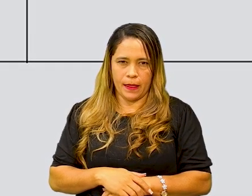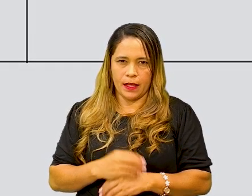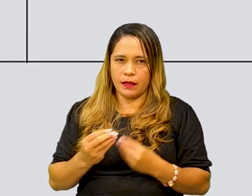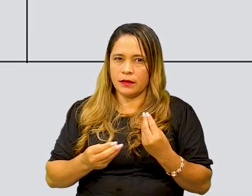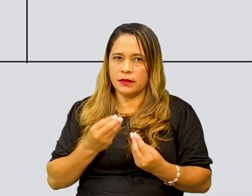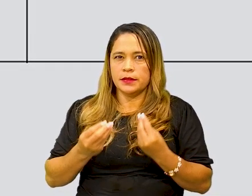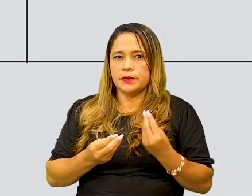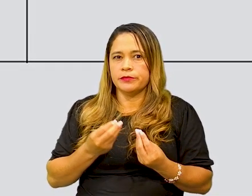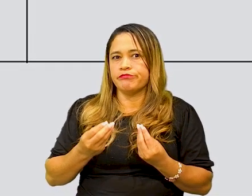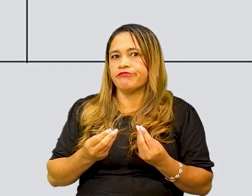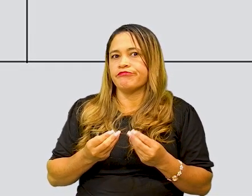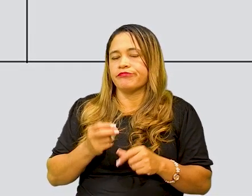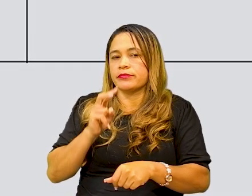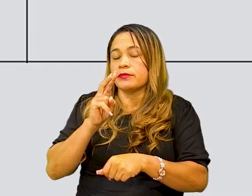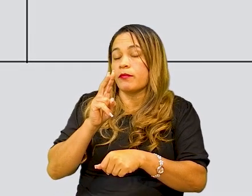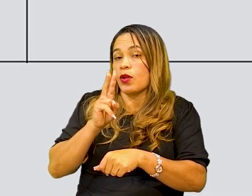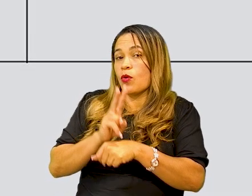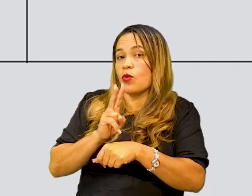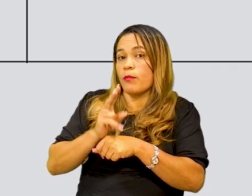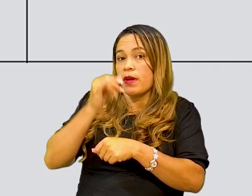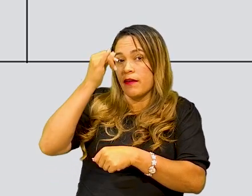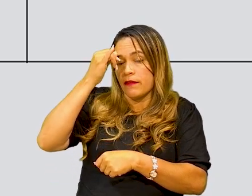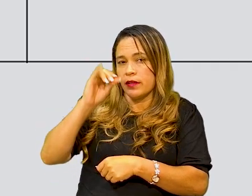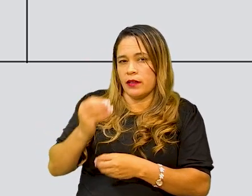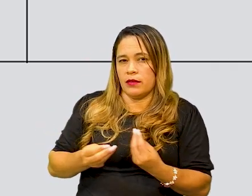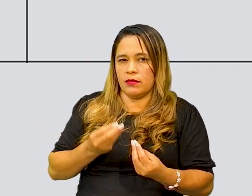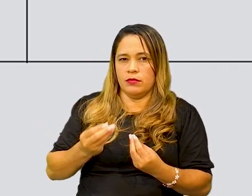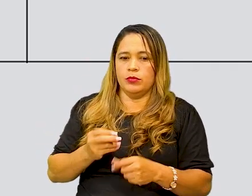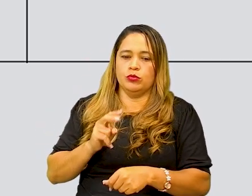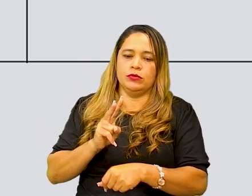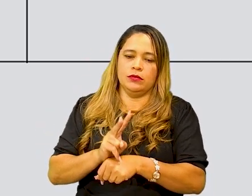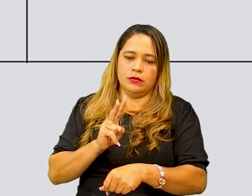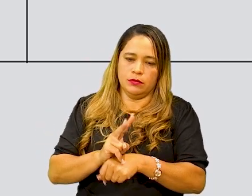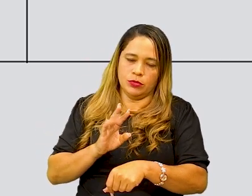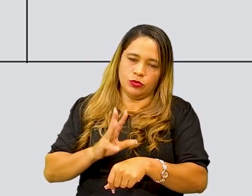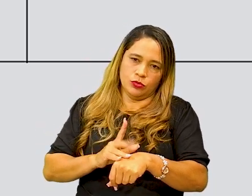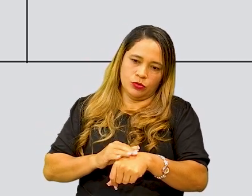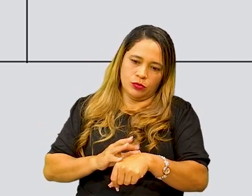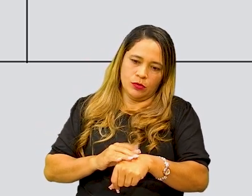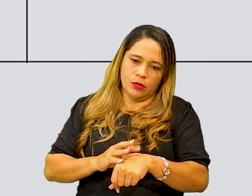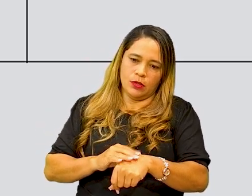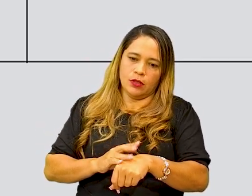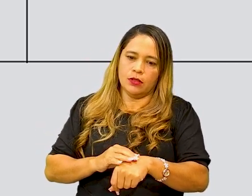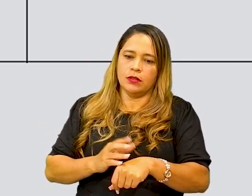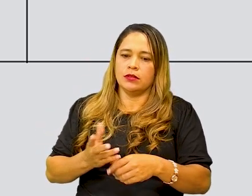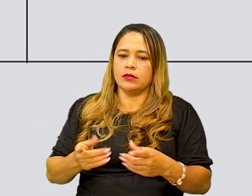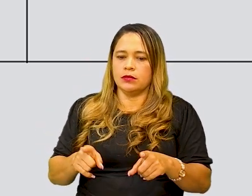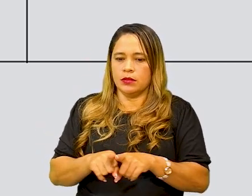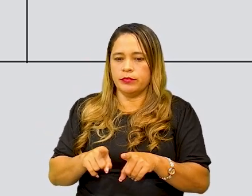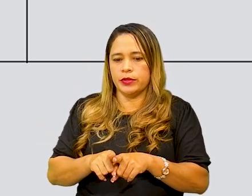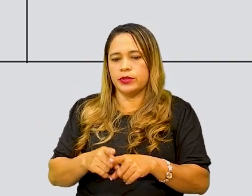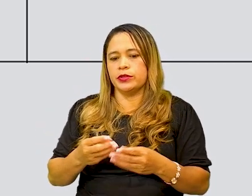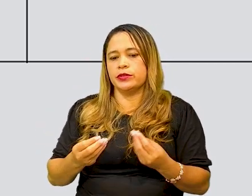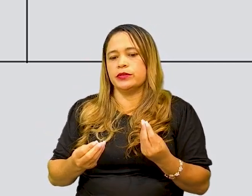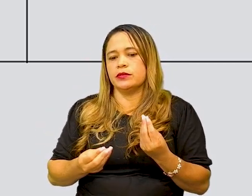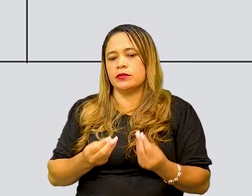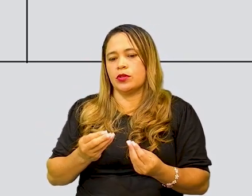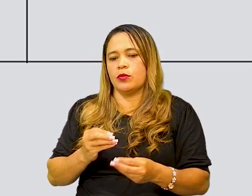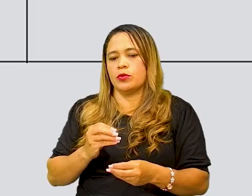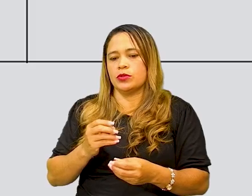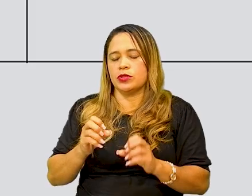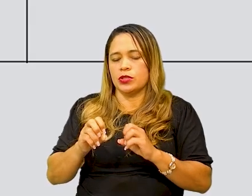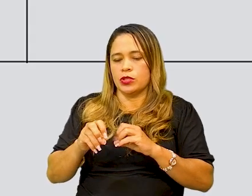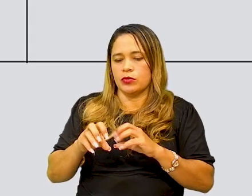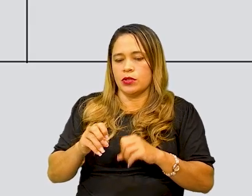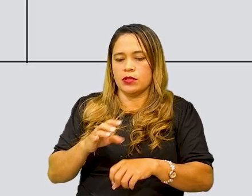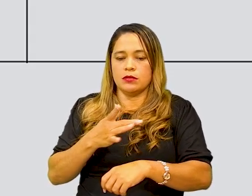seria então uma prevenção? O tratamento dos doentes e esses processos de educação em saúde. O que seria educação em saúde aqui?